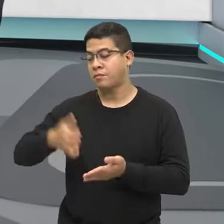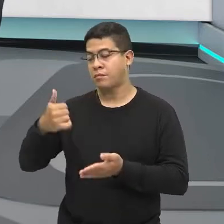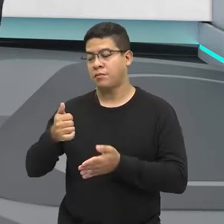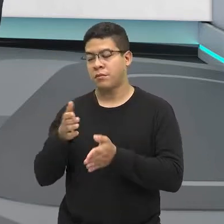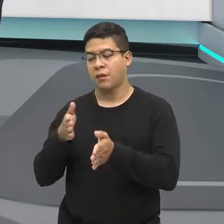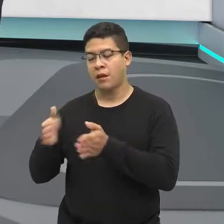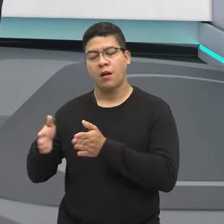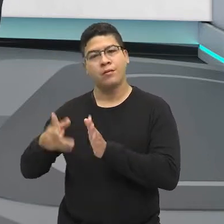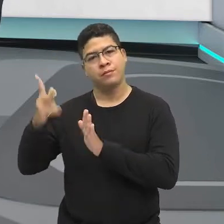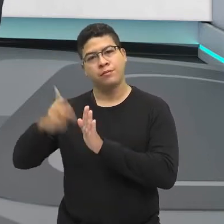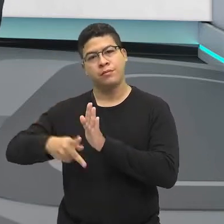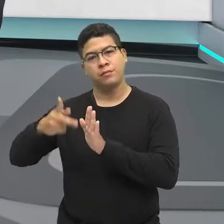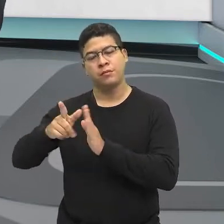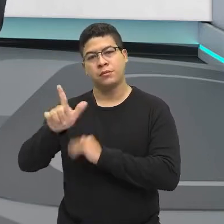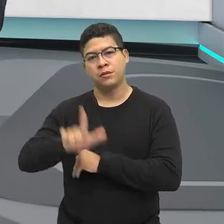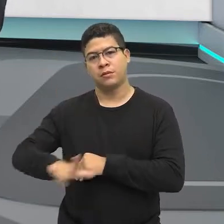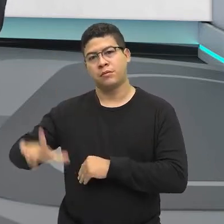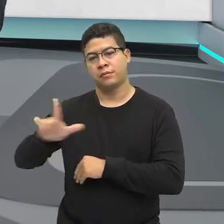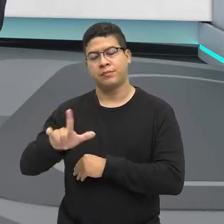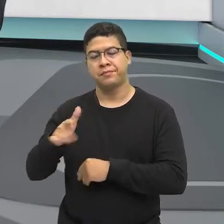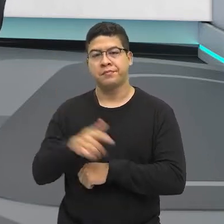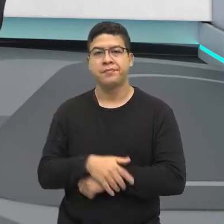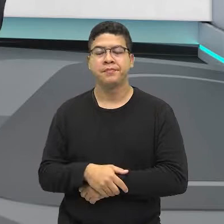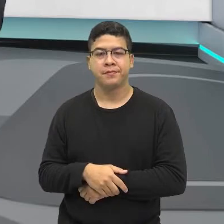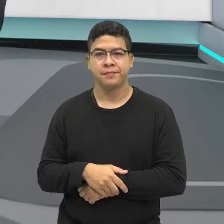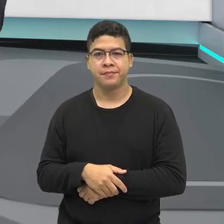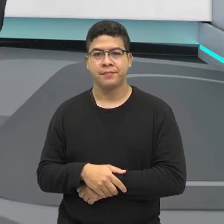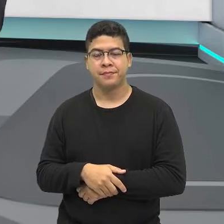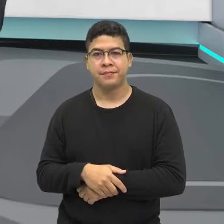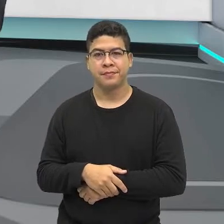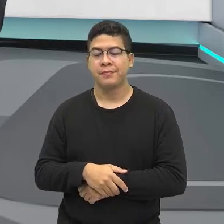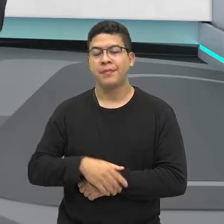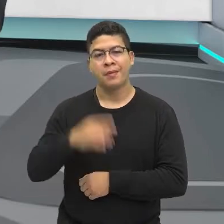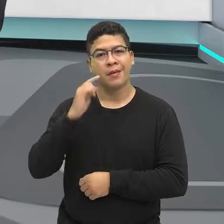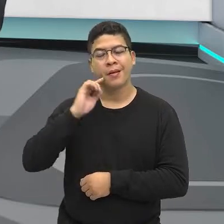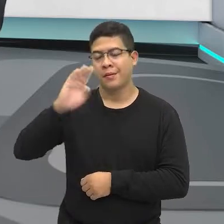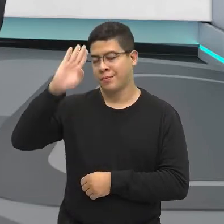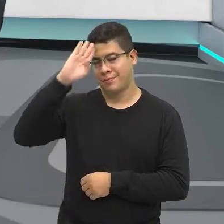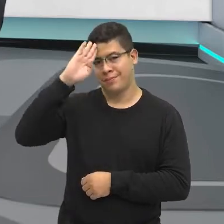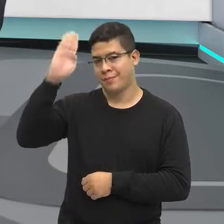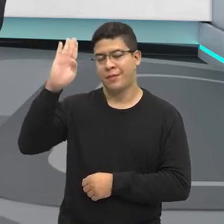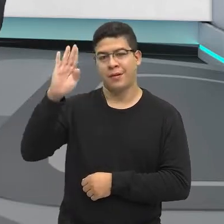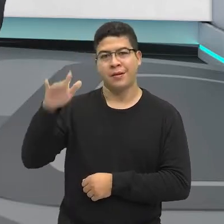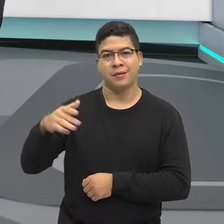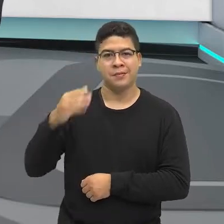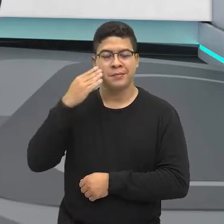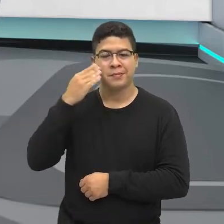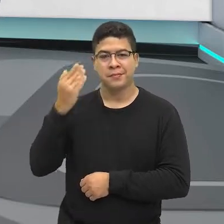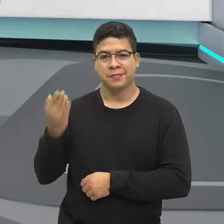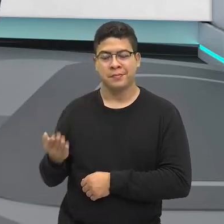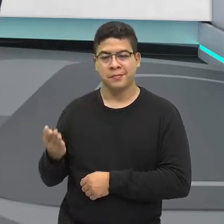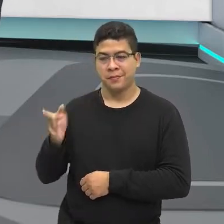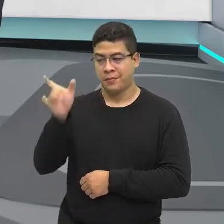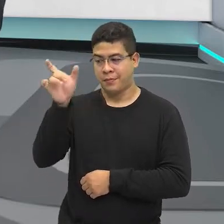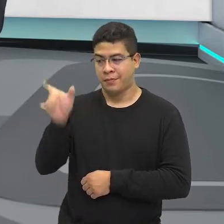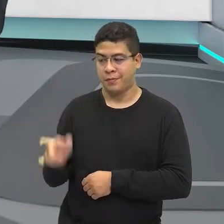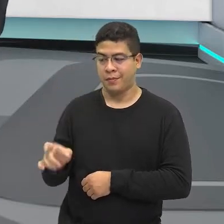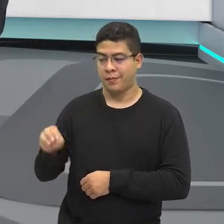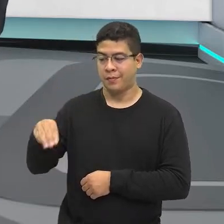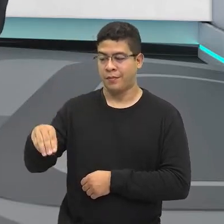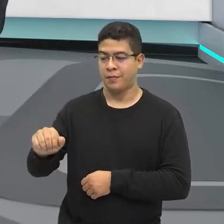nesse projeto literário. Vamos falar primeiramente sobre um cara muito importante, Mário de Andrade. Mário de Andrade ele foi um